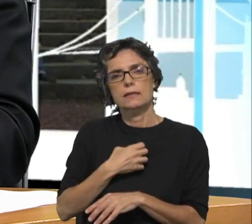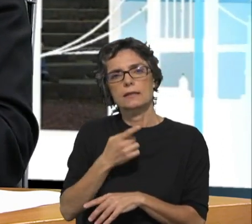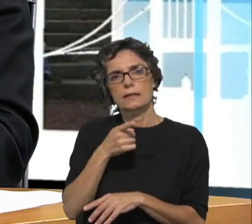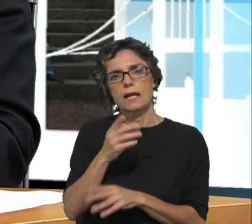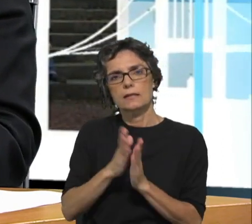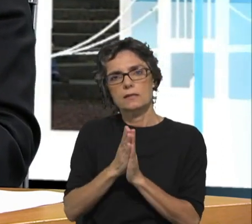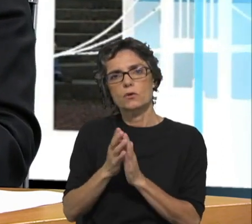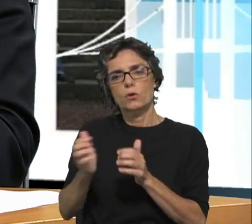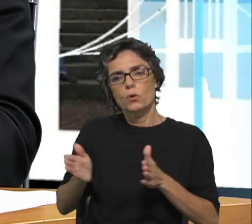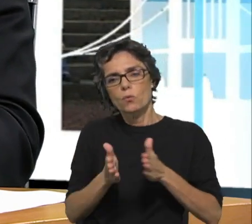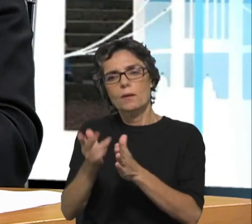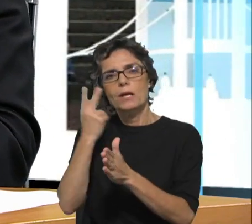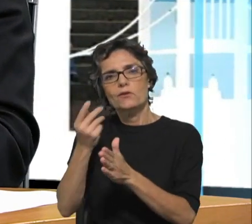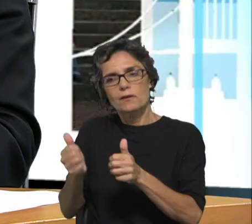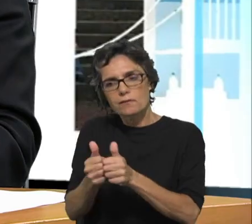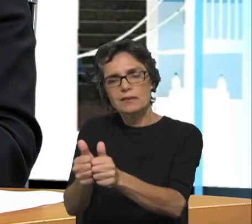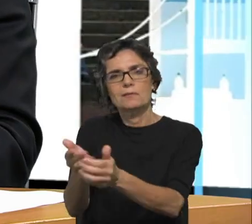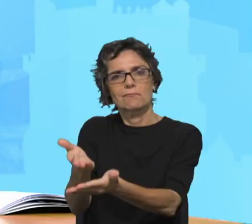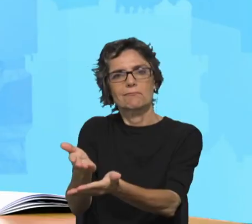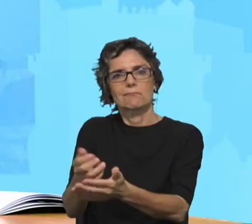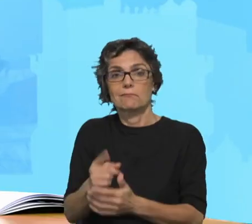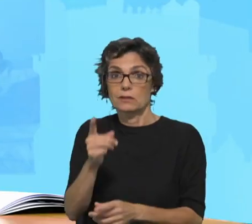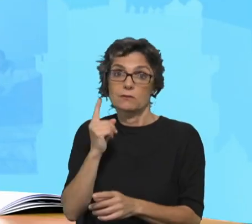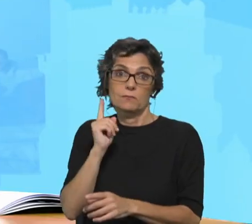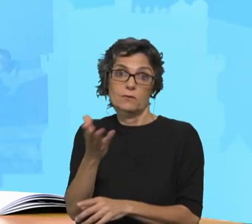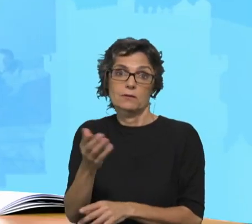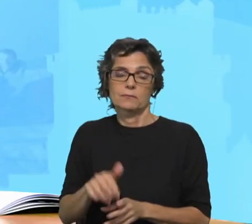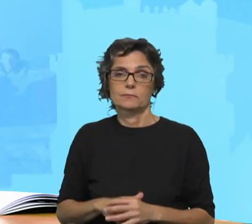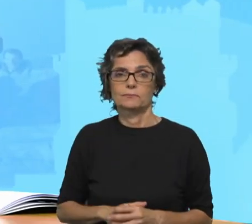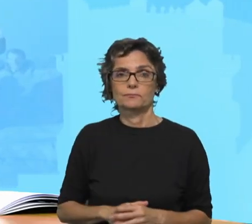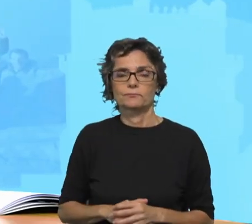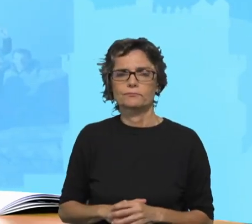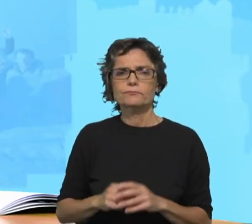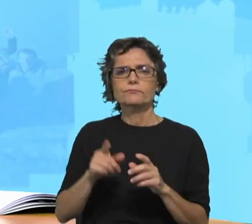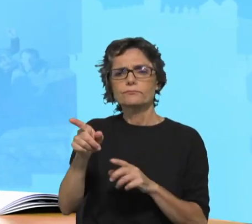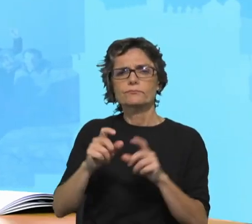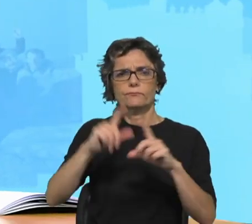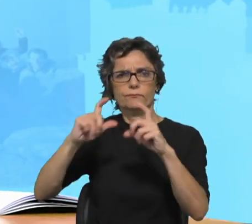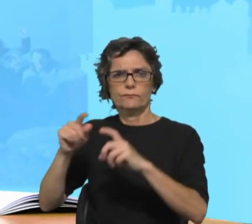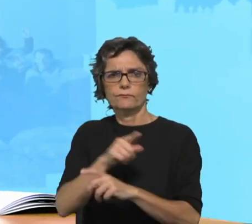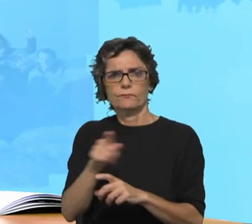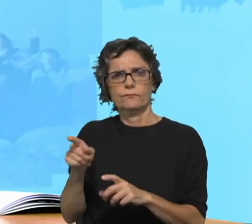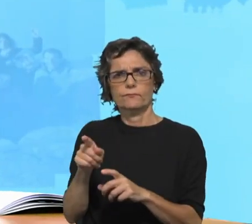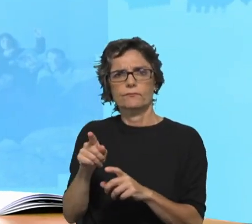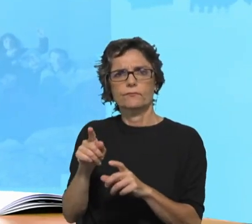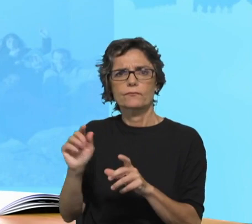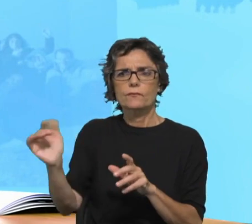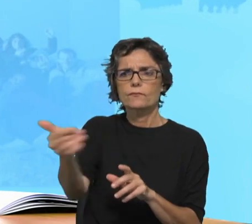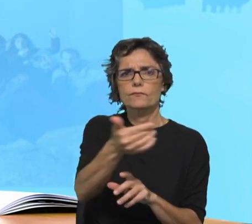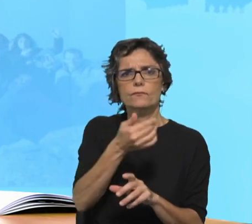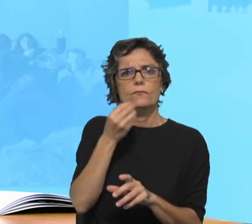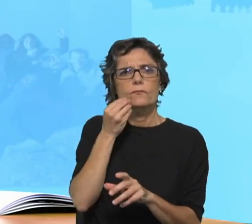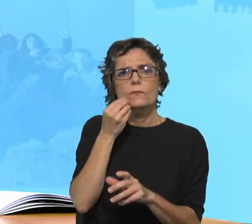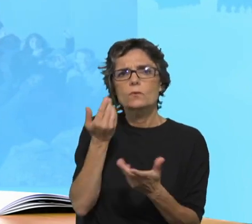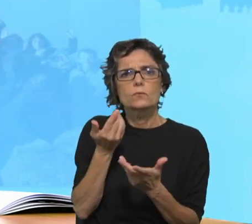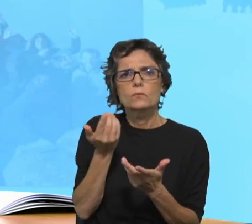uma mensagem de esperança importante. Estes indicadores foram recolhidos a partir de que amostra e